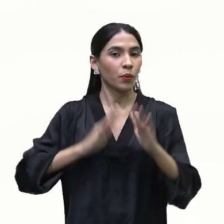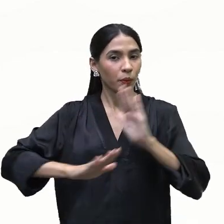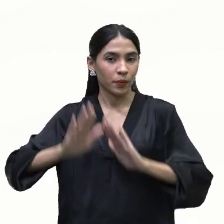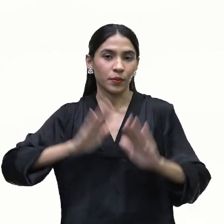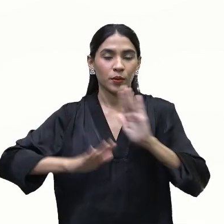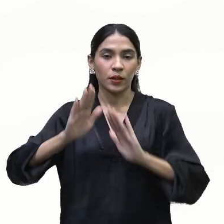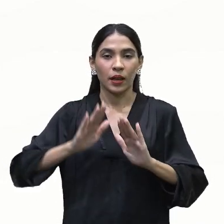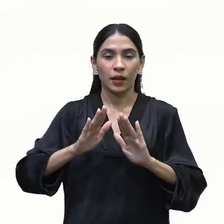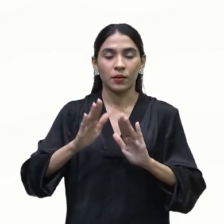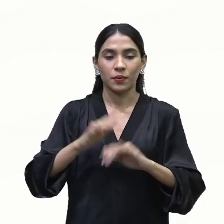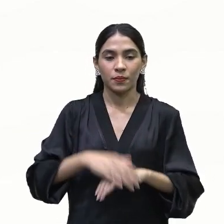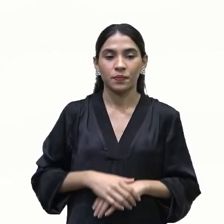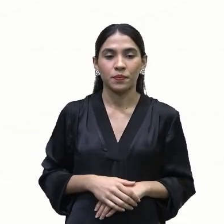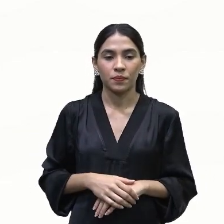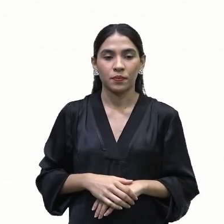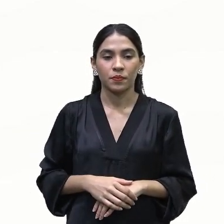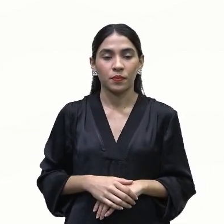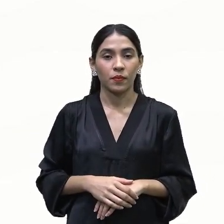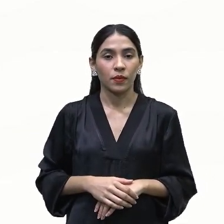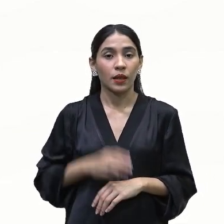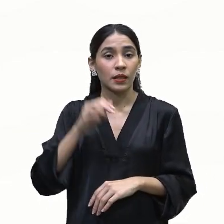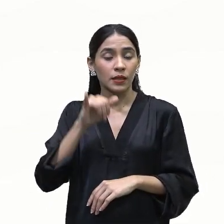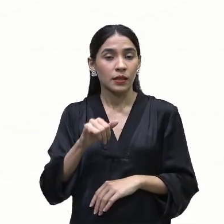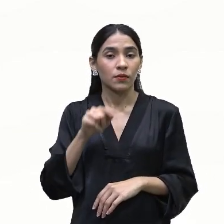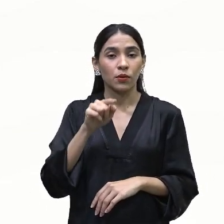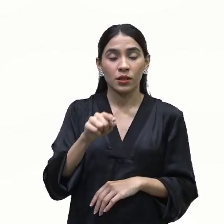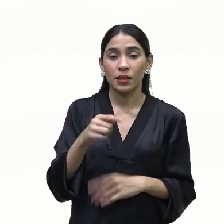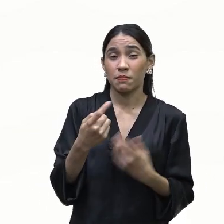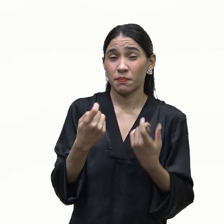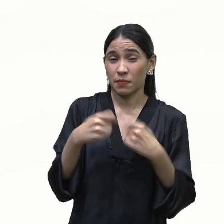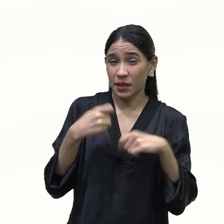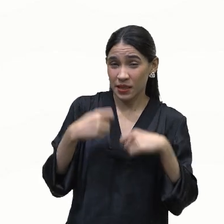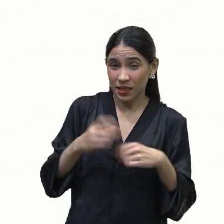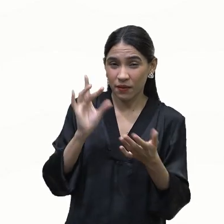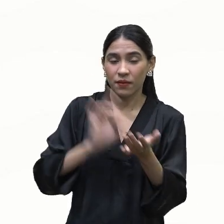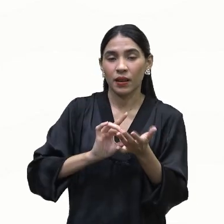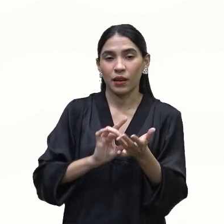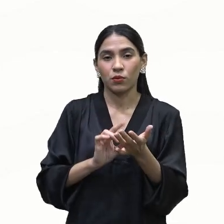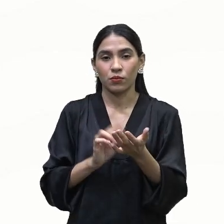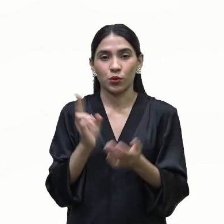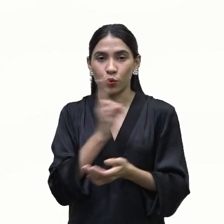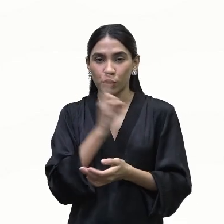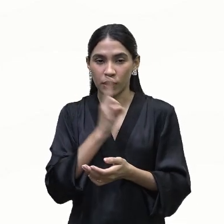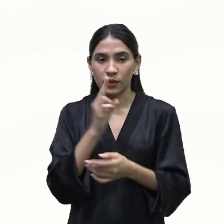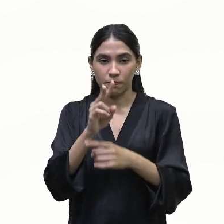com esse tipo de empréstimo se você tiver a necessidade de realizá-lo, tá bom?